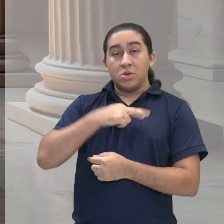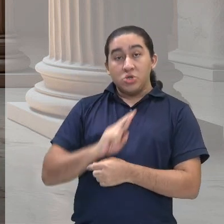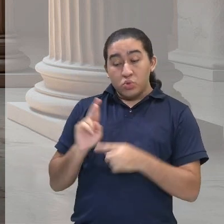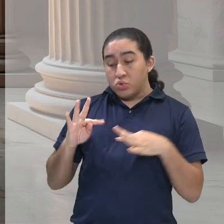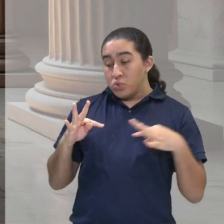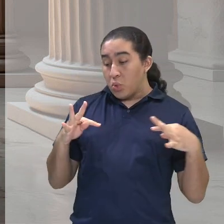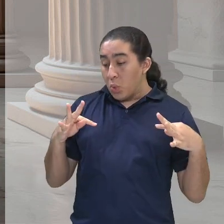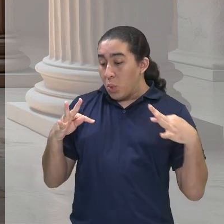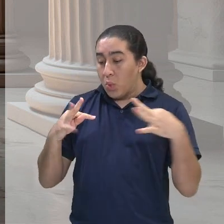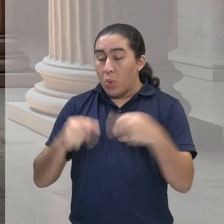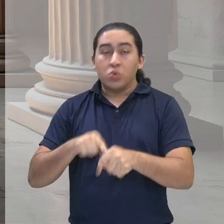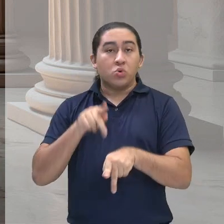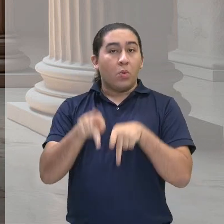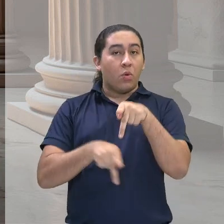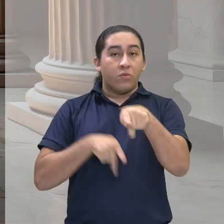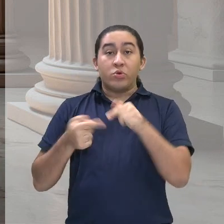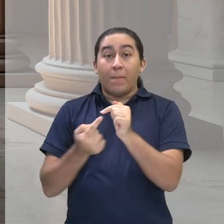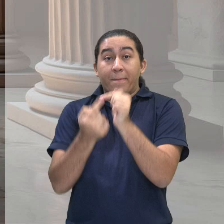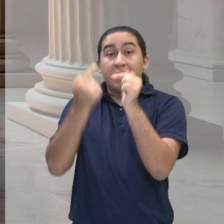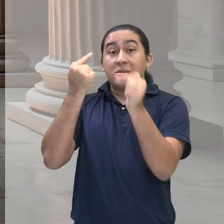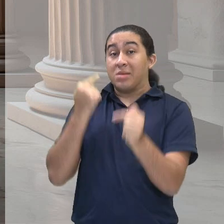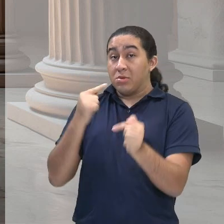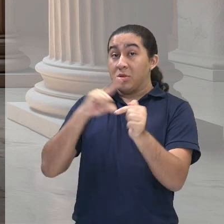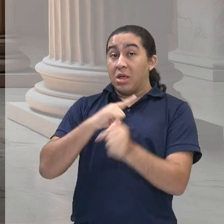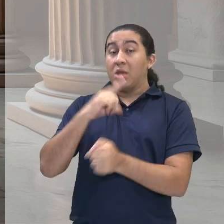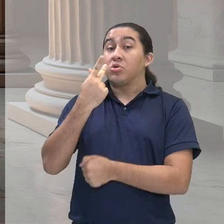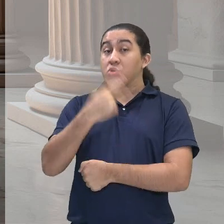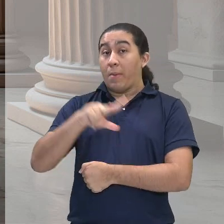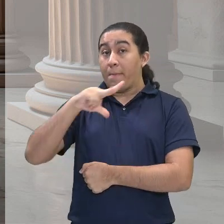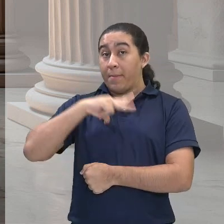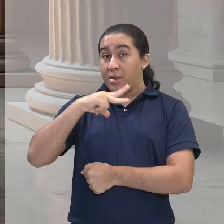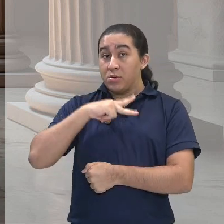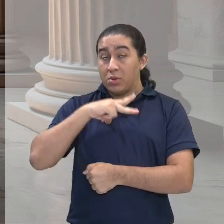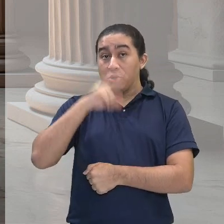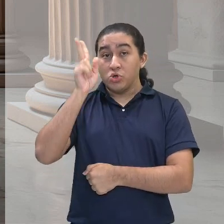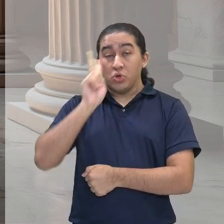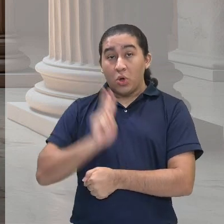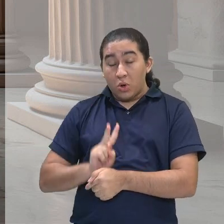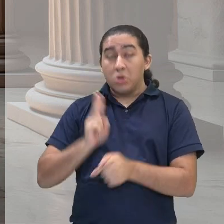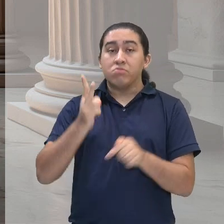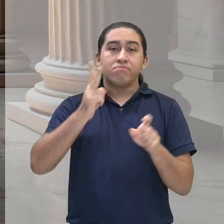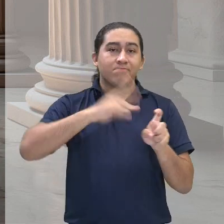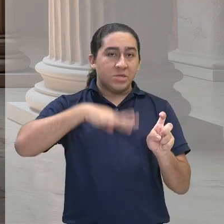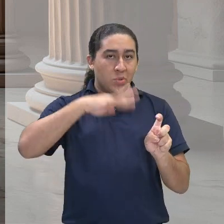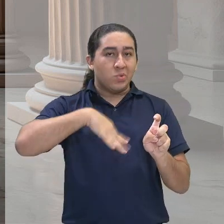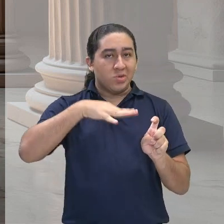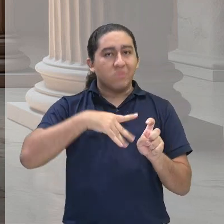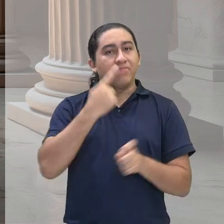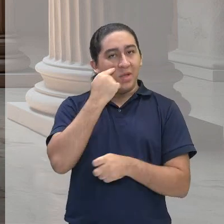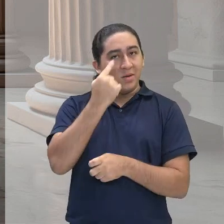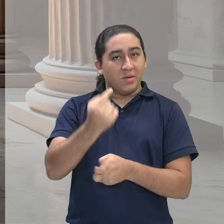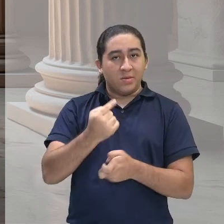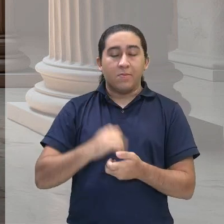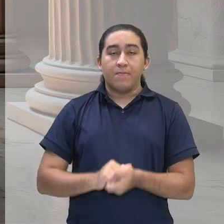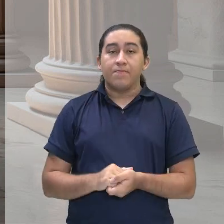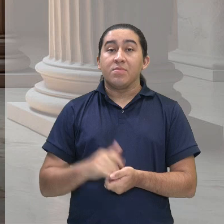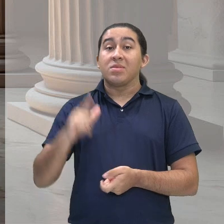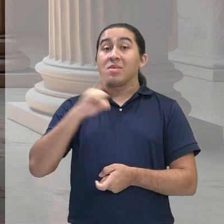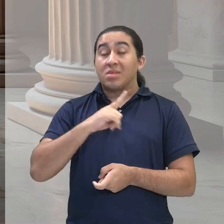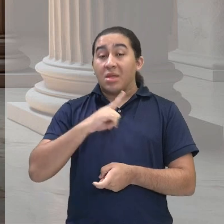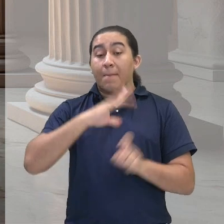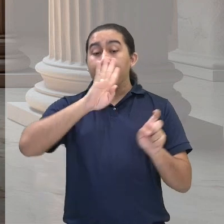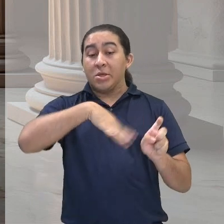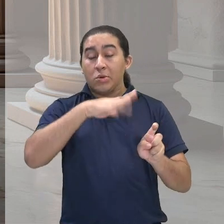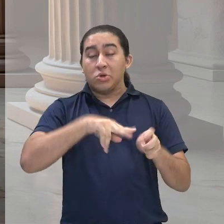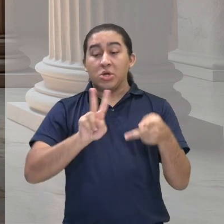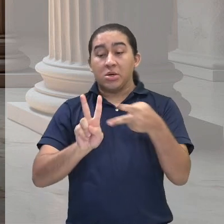todos os povos antigos possuem suas próprias mitologias. Olha que interessante. Nós temos mitologias